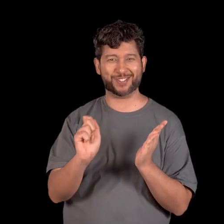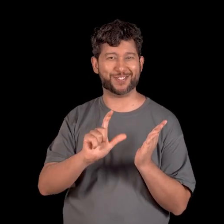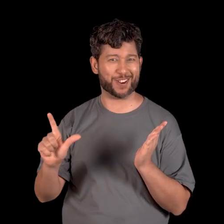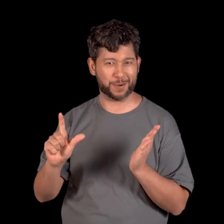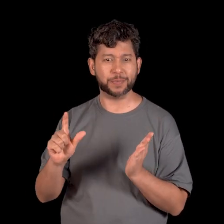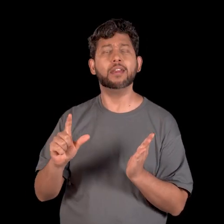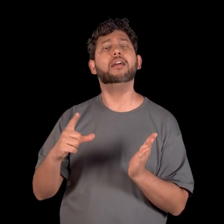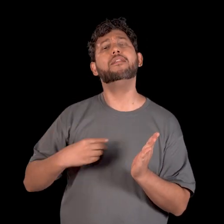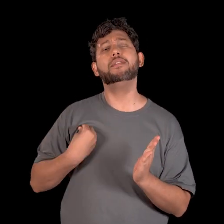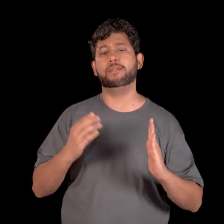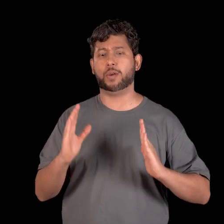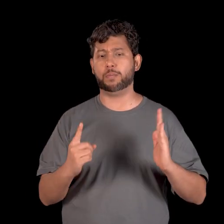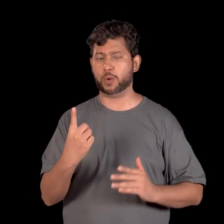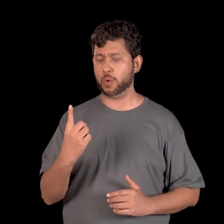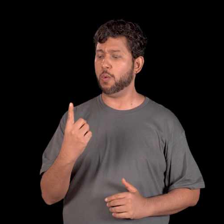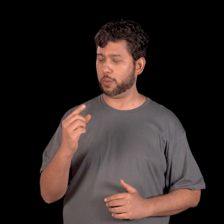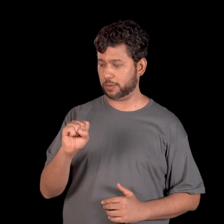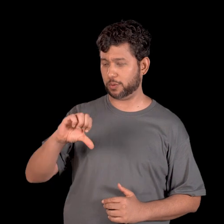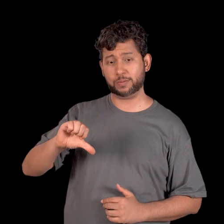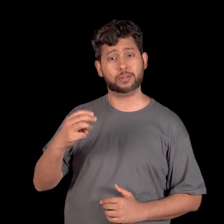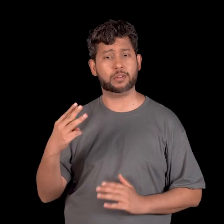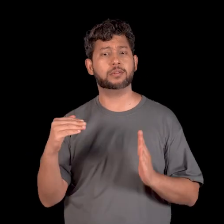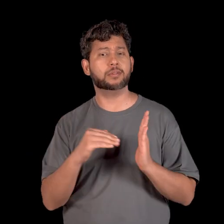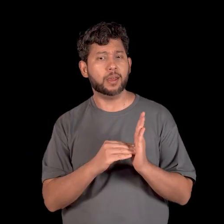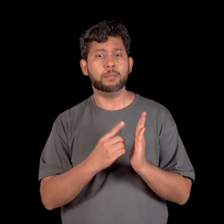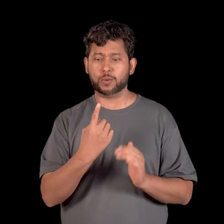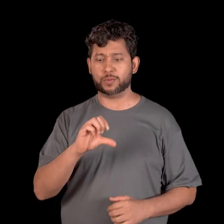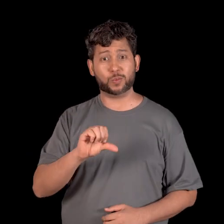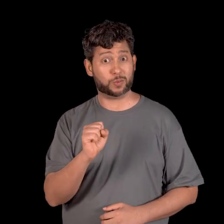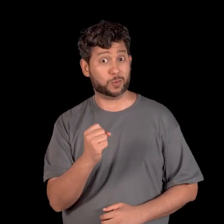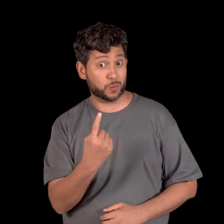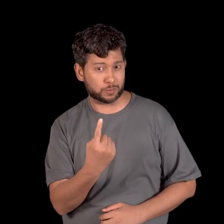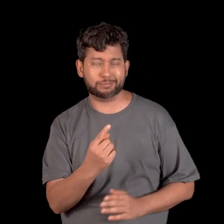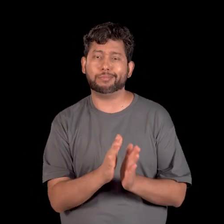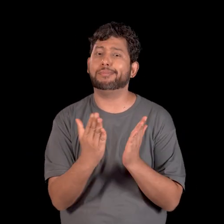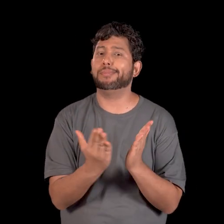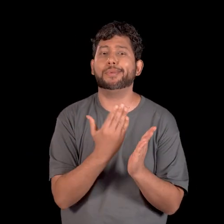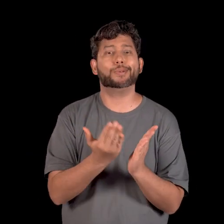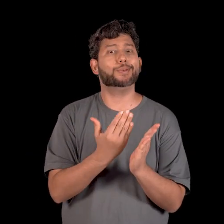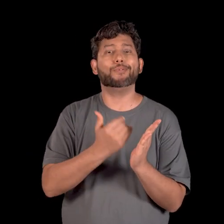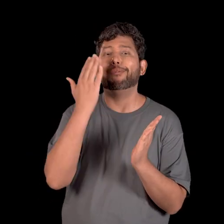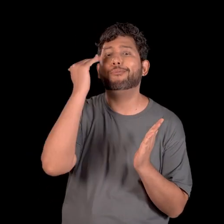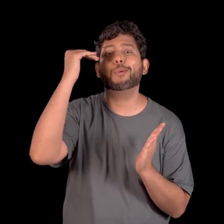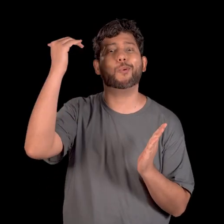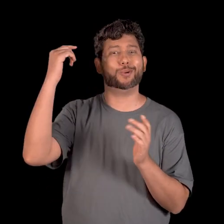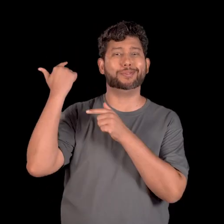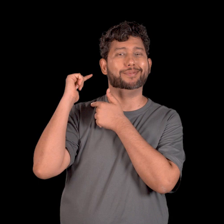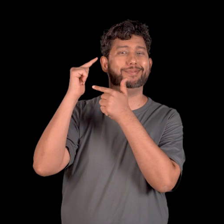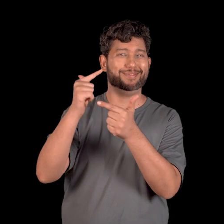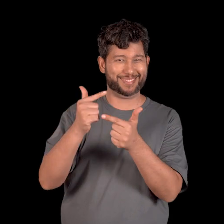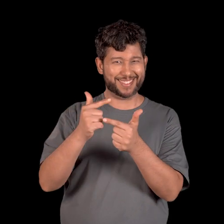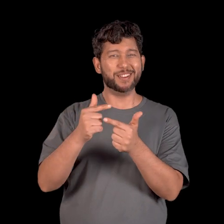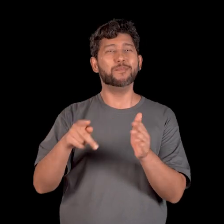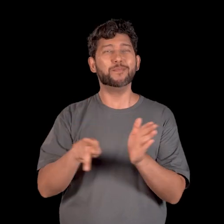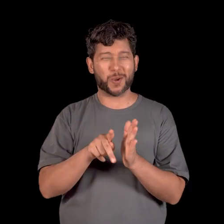do sociólogo inglês Thomas Humphrey Marshall, de 1893 a 1981, considerada hoje um clássico